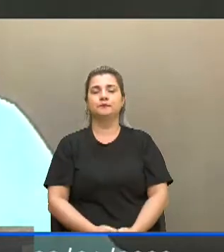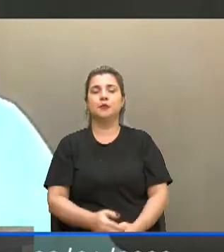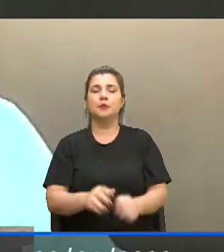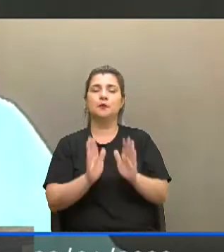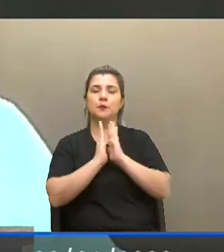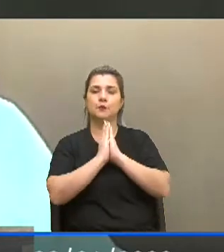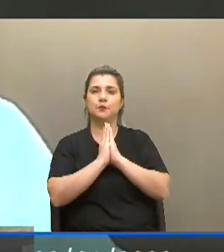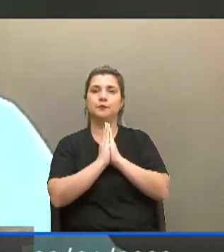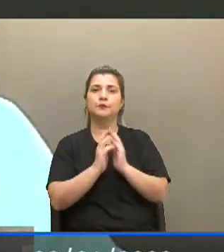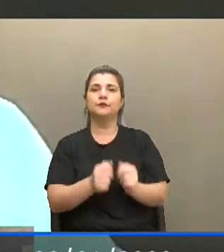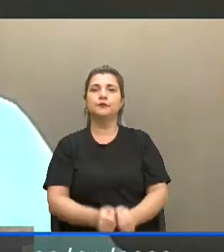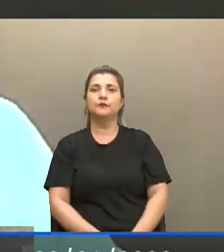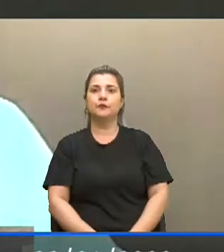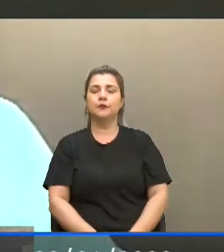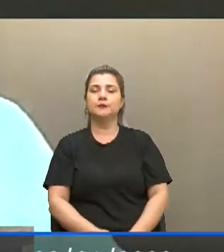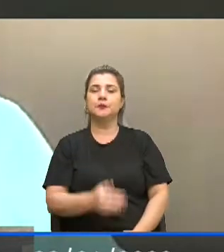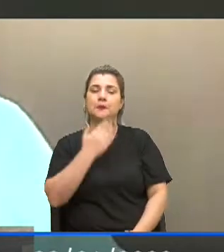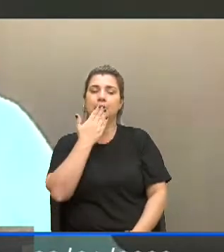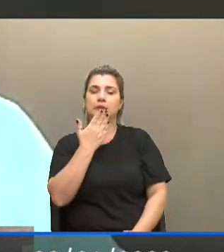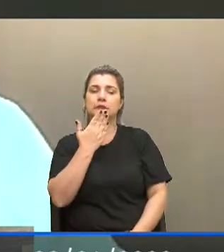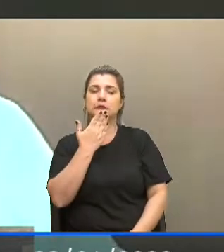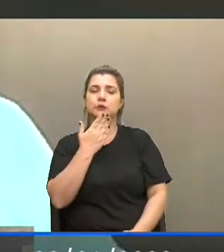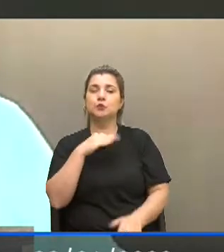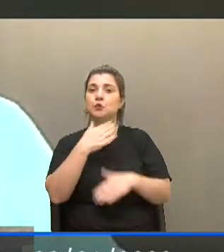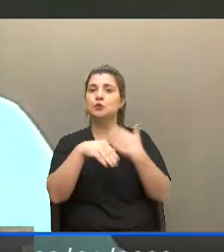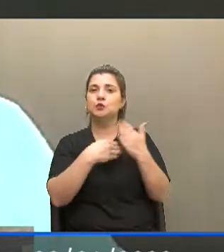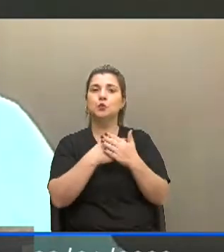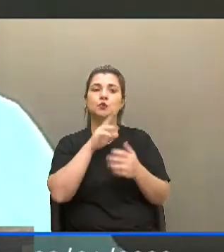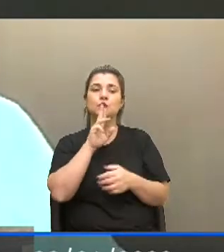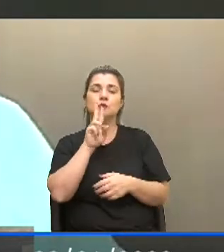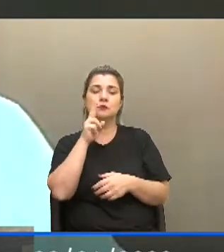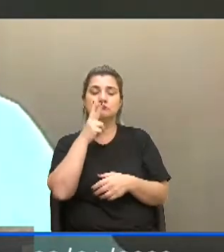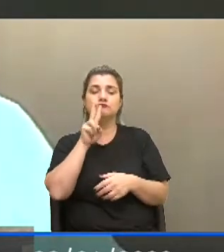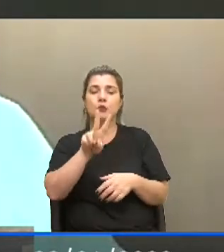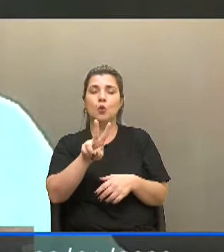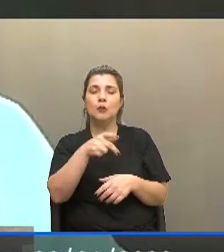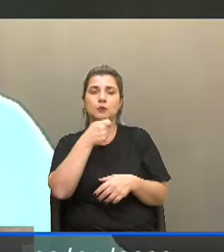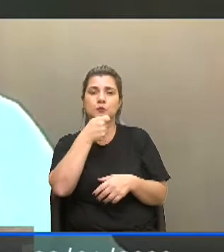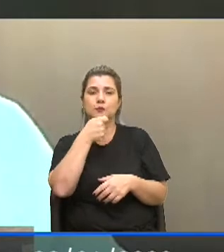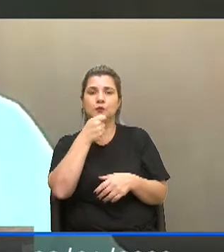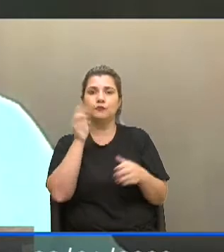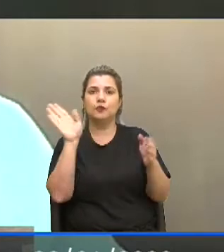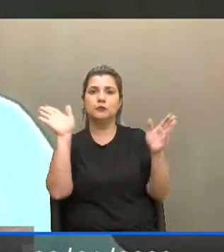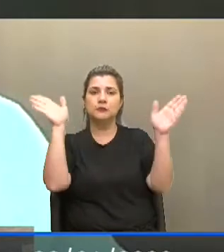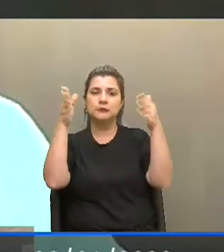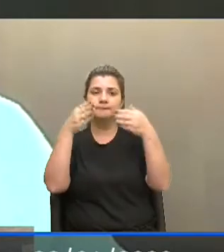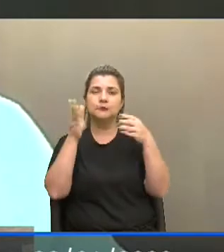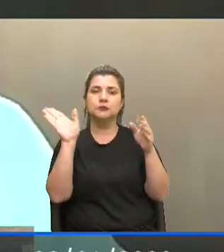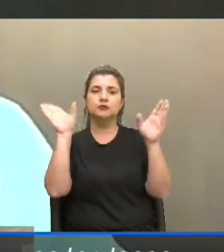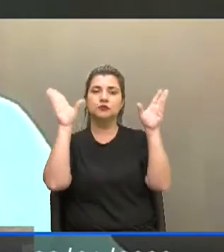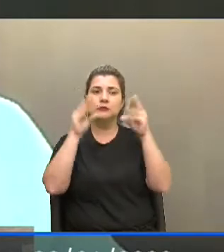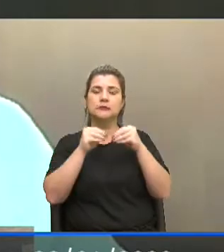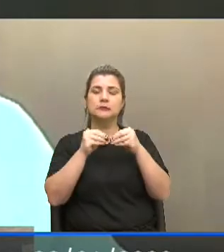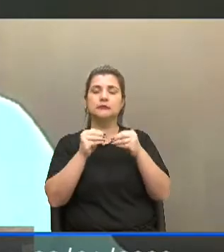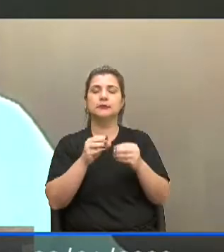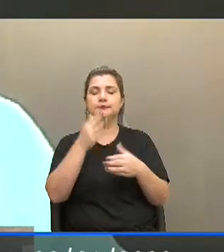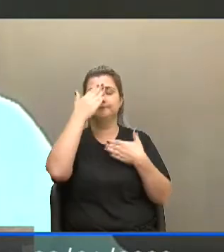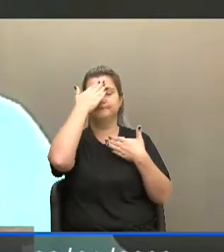gentileza... que todos fiquem atentos aí, mantenham os microfones desativados. Muito obrigado a